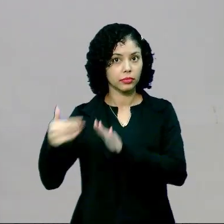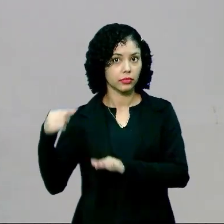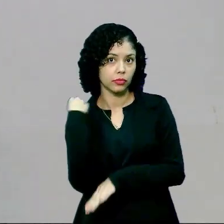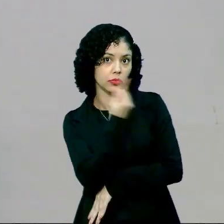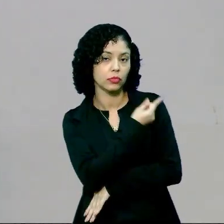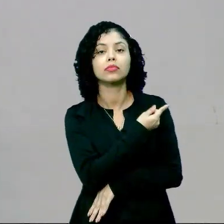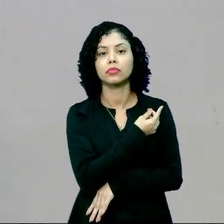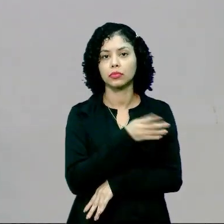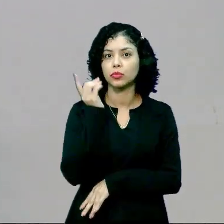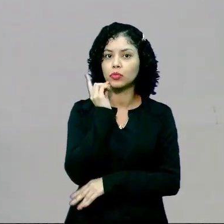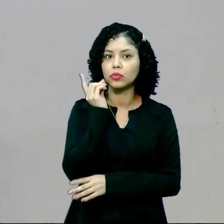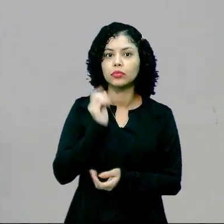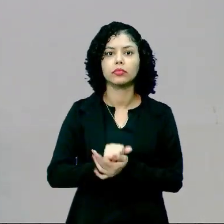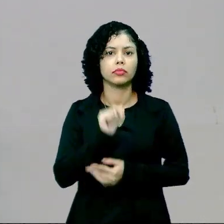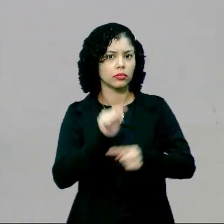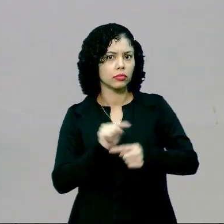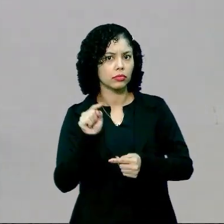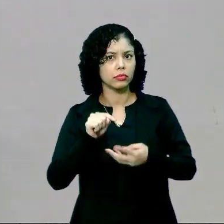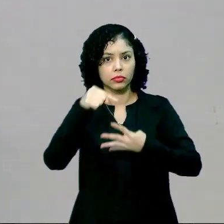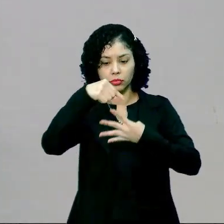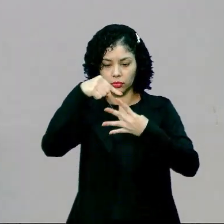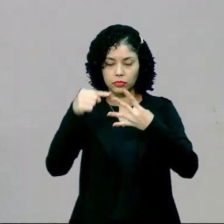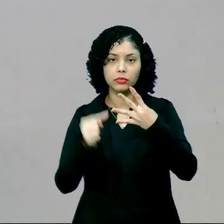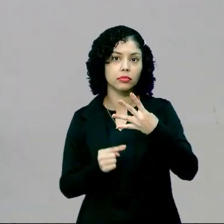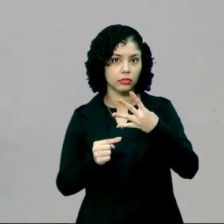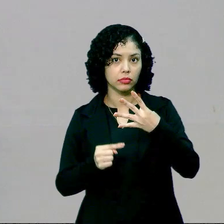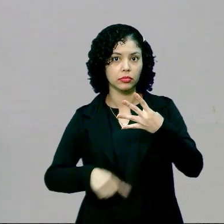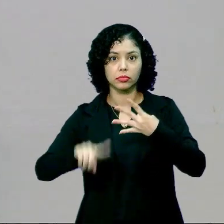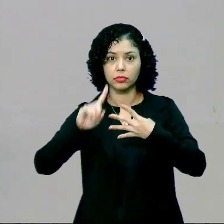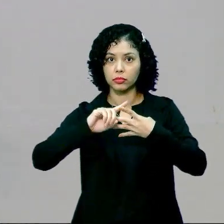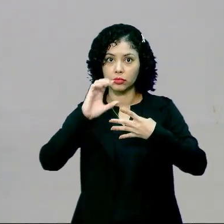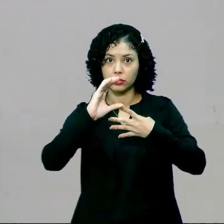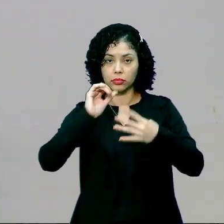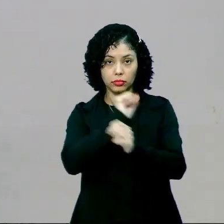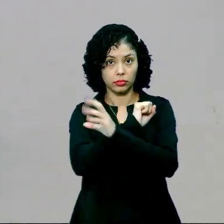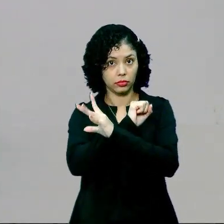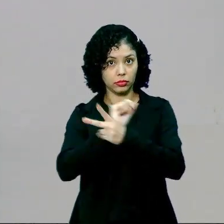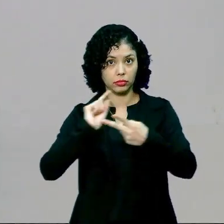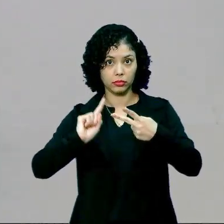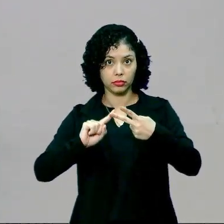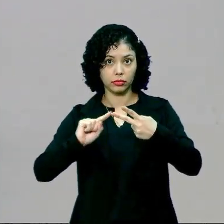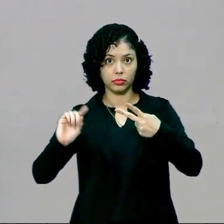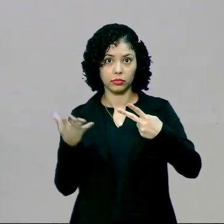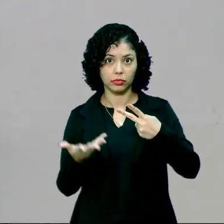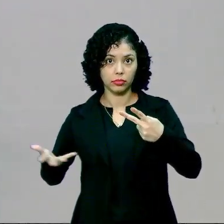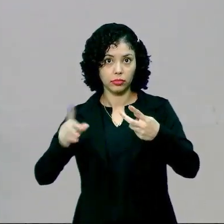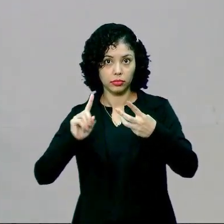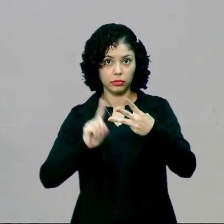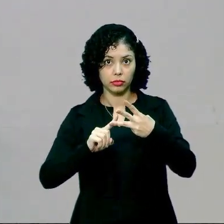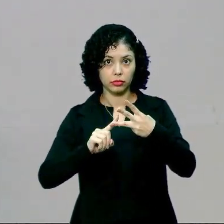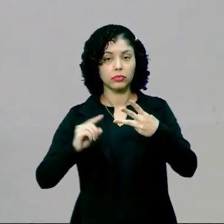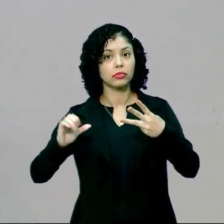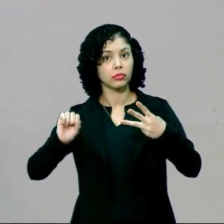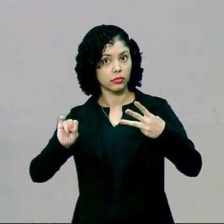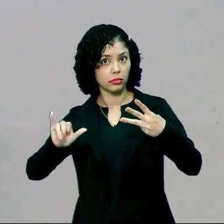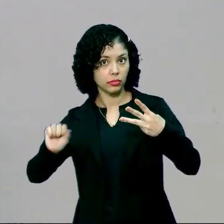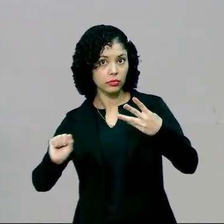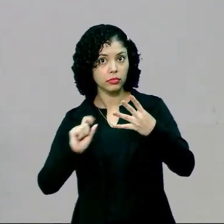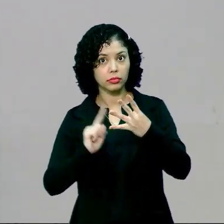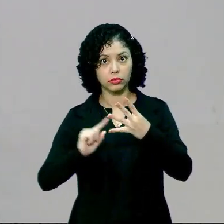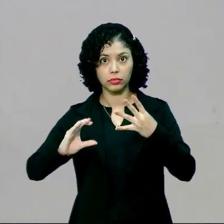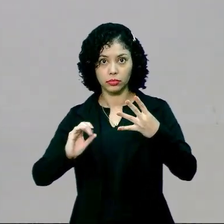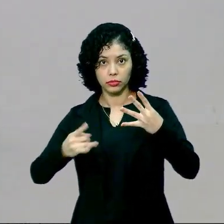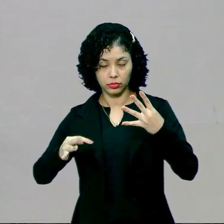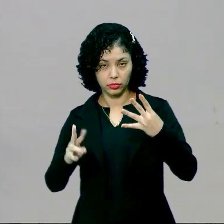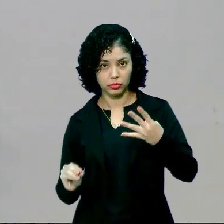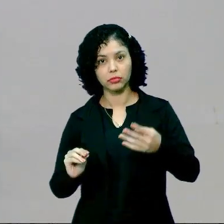do nosso dia a dia e elas estão divididas em quatro pilares ácidos bases sais e óxidos nessa aula nós vamos